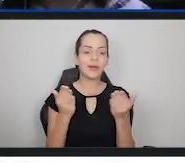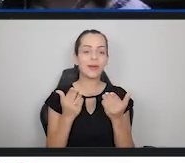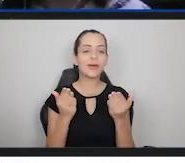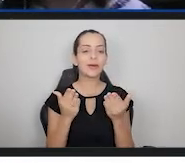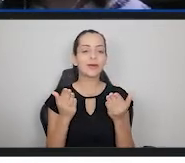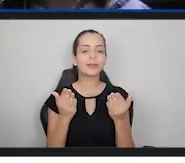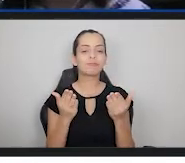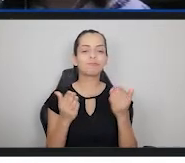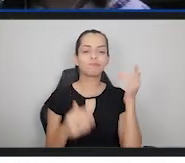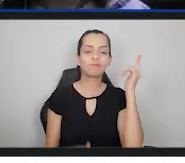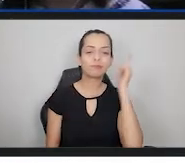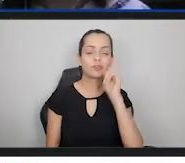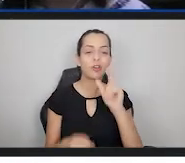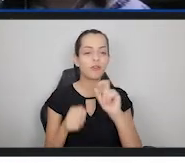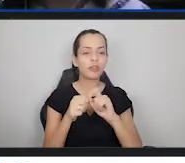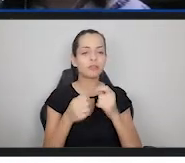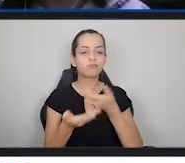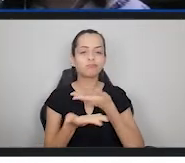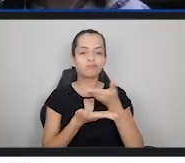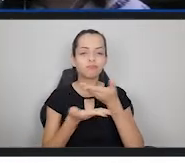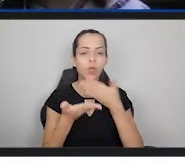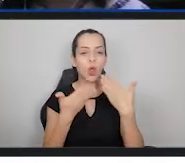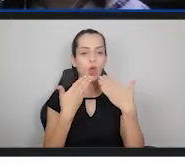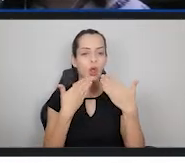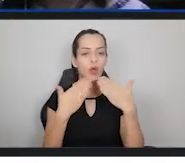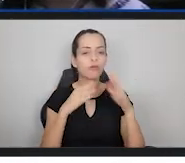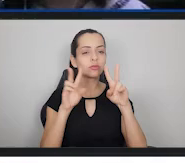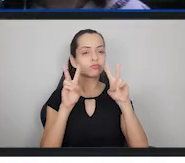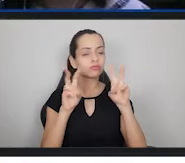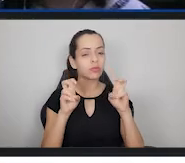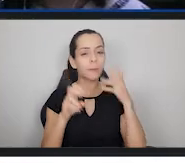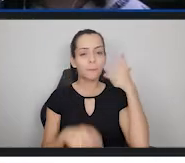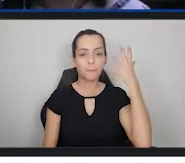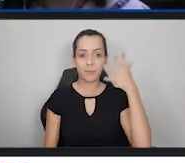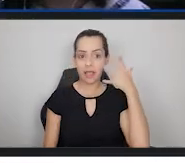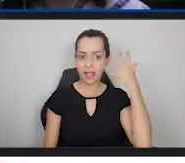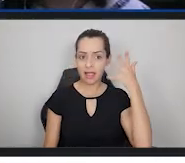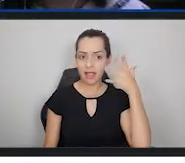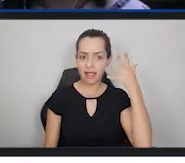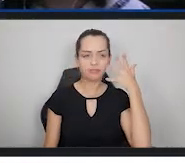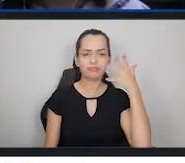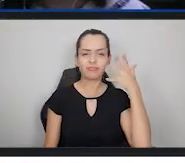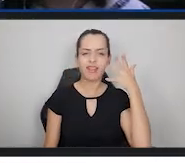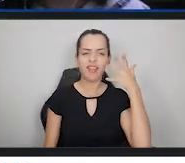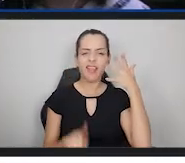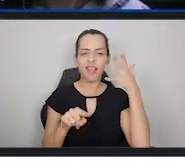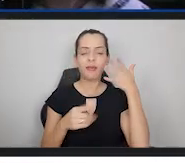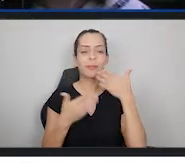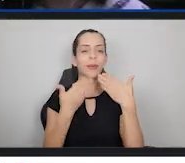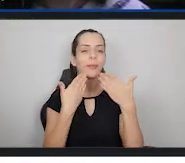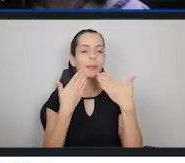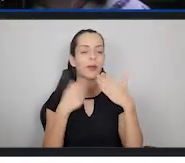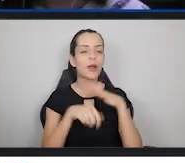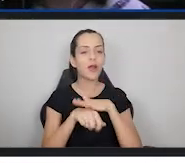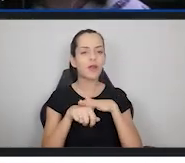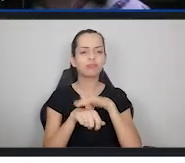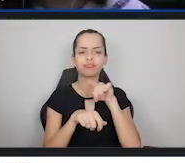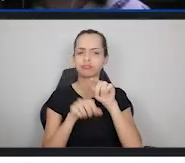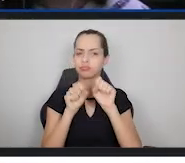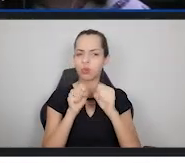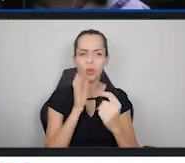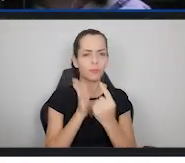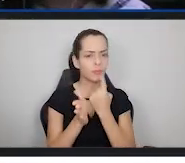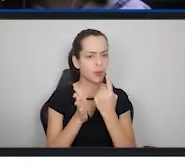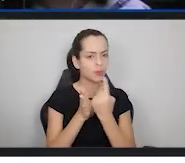fazer um bom bate-papo, não vamos chamar de palestra, mas um bom bate-papo, e fiquem à vontade para fazer os